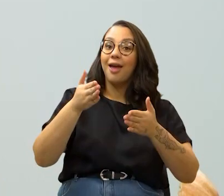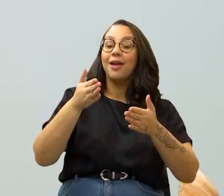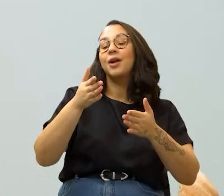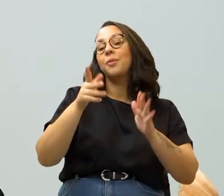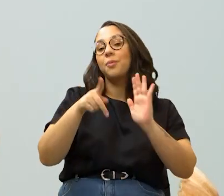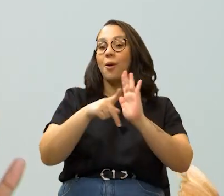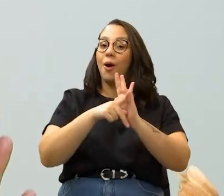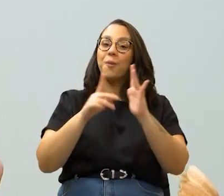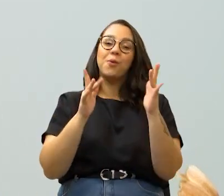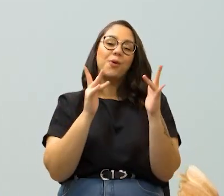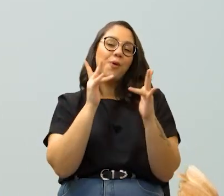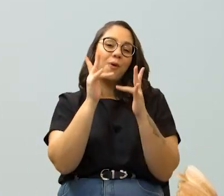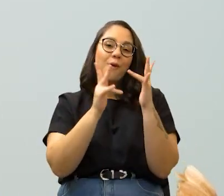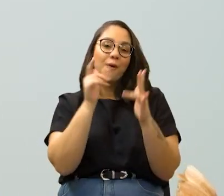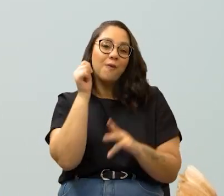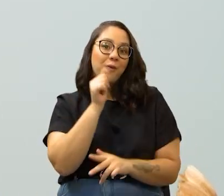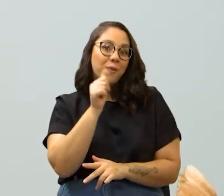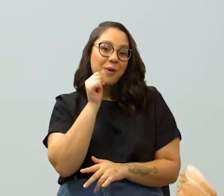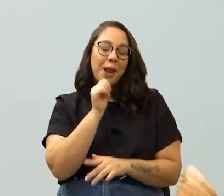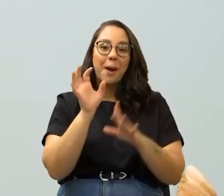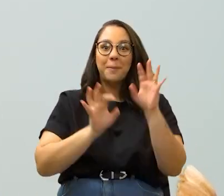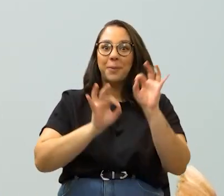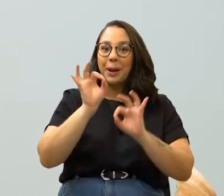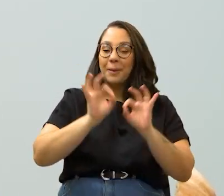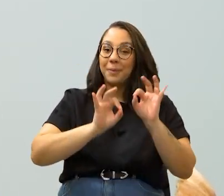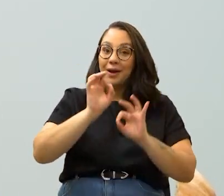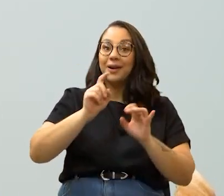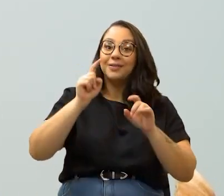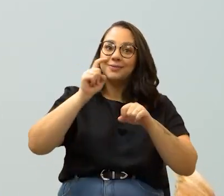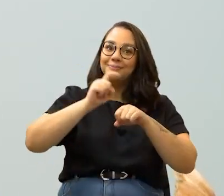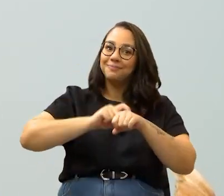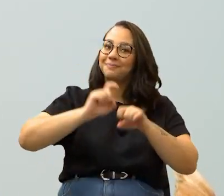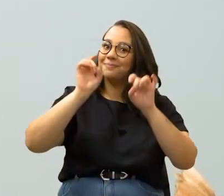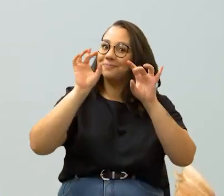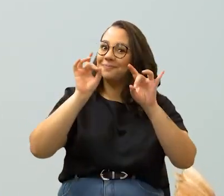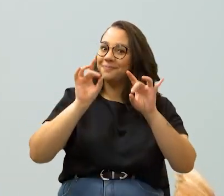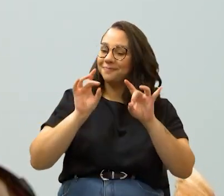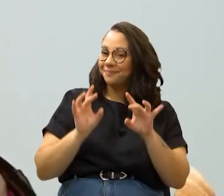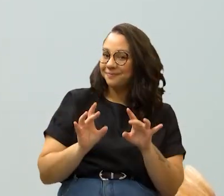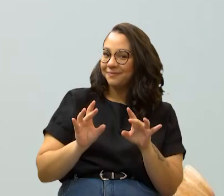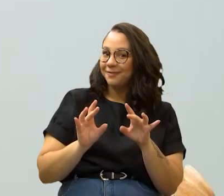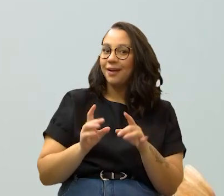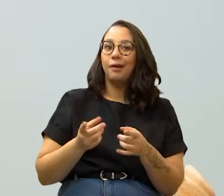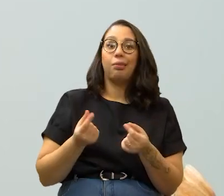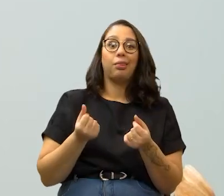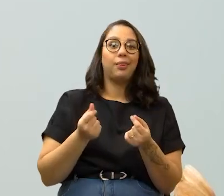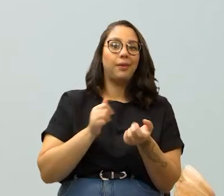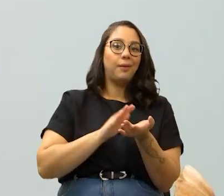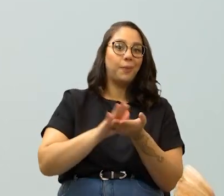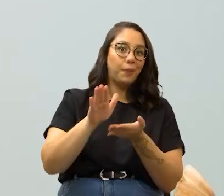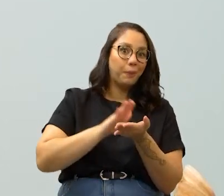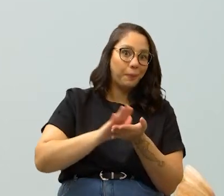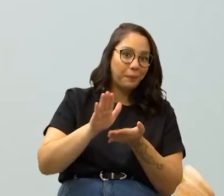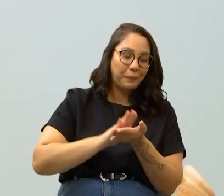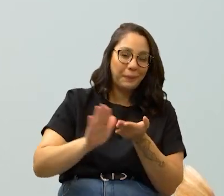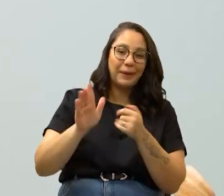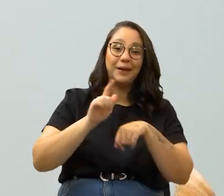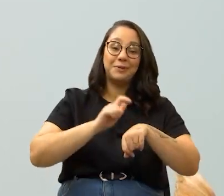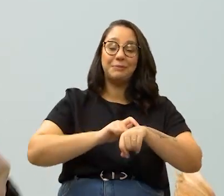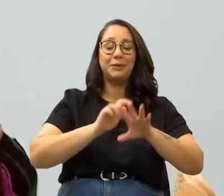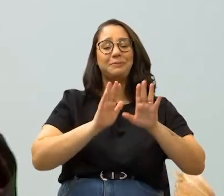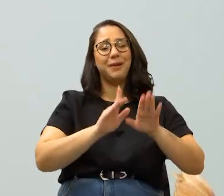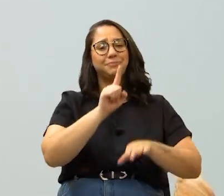noivas, cheias de noivinhas e noivinhos se preparando para esse momento. Muito gasto nesse